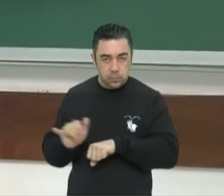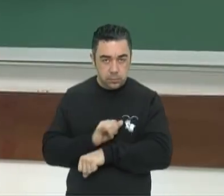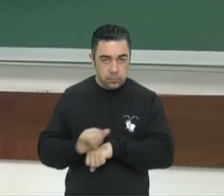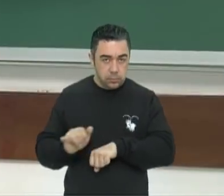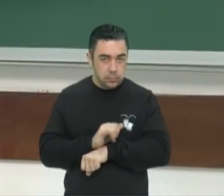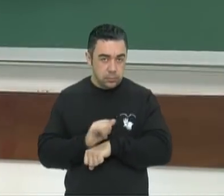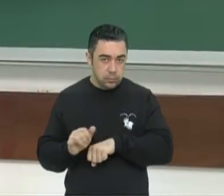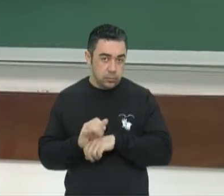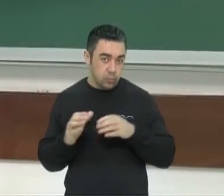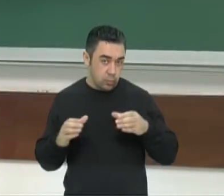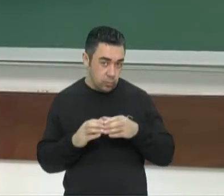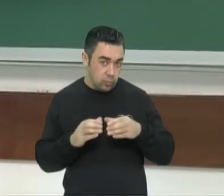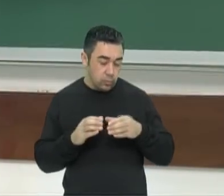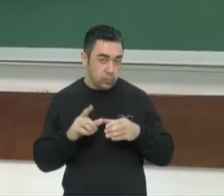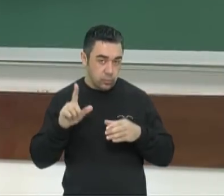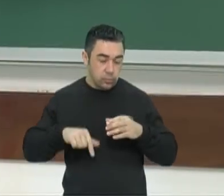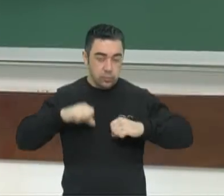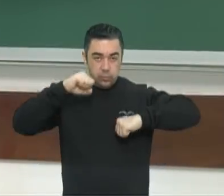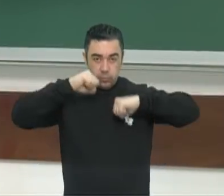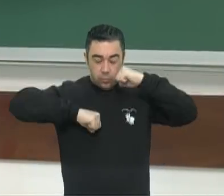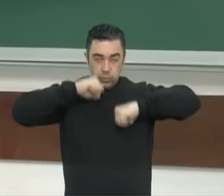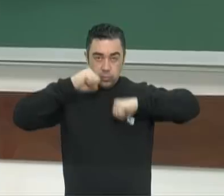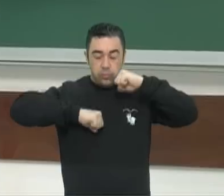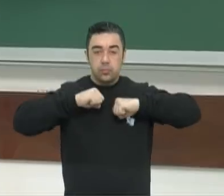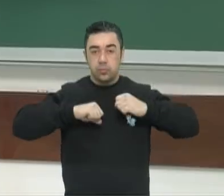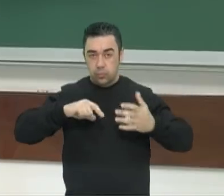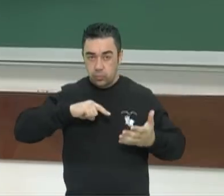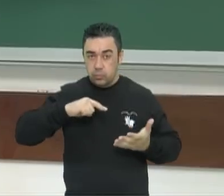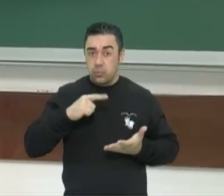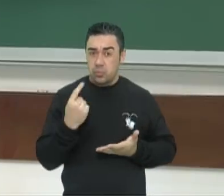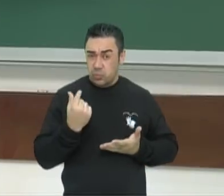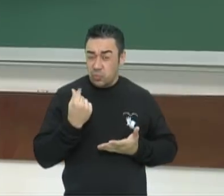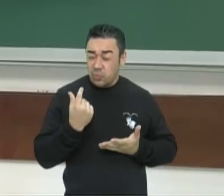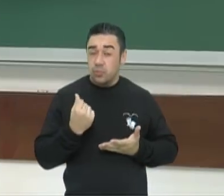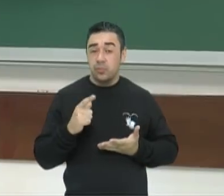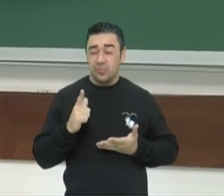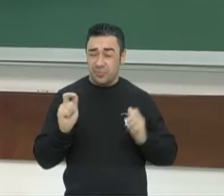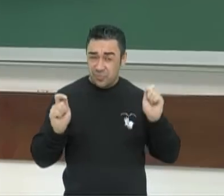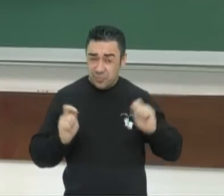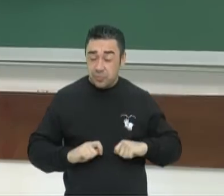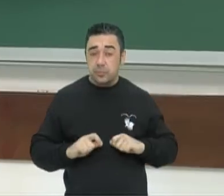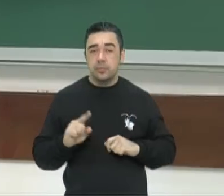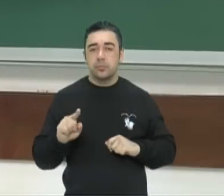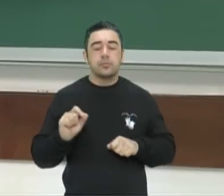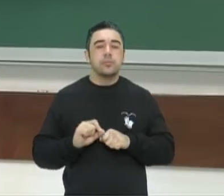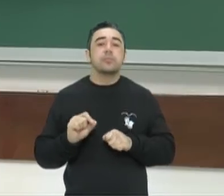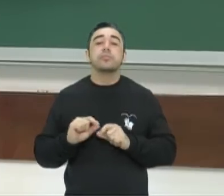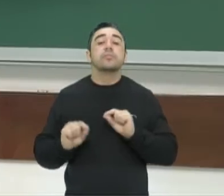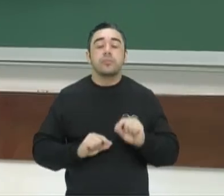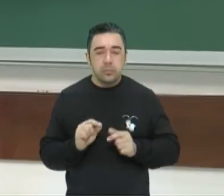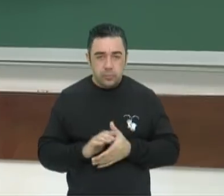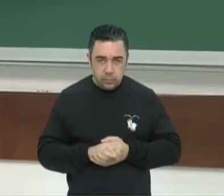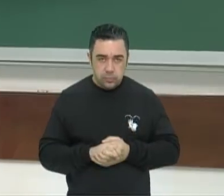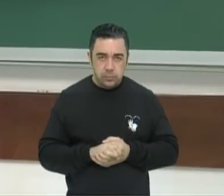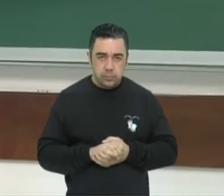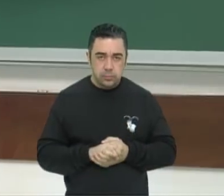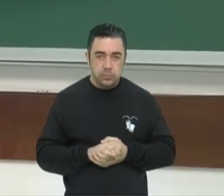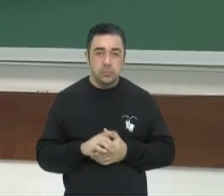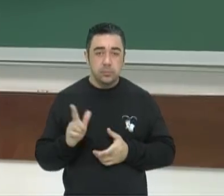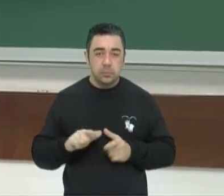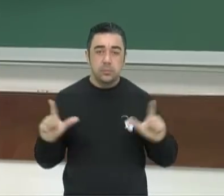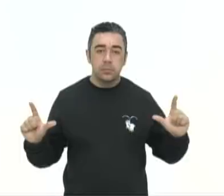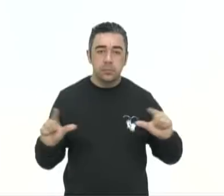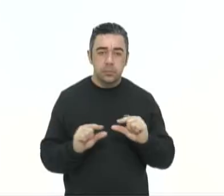os grandes industriais, aqueles que tinham muito dinheiro, muita estrutura, eles vão fazer, qual era? A de reduzir